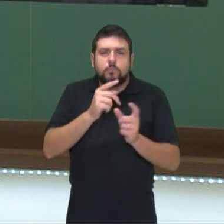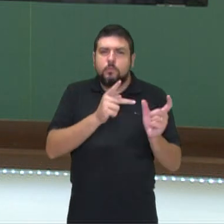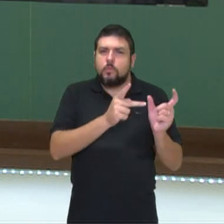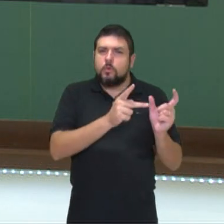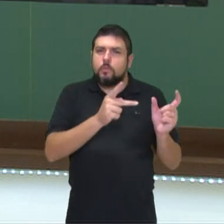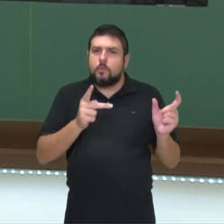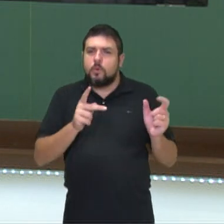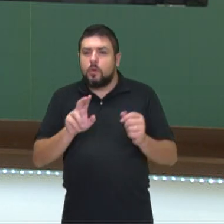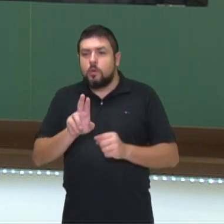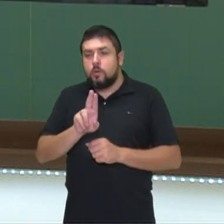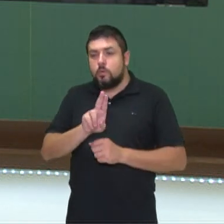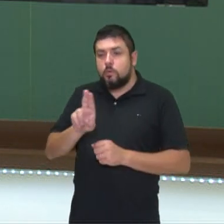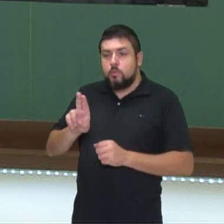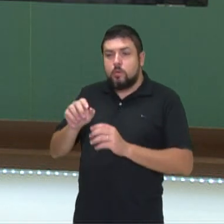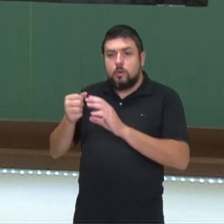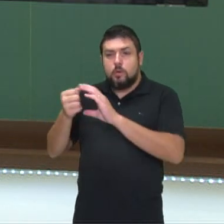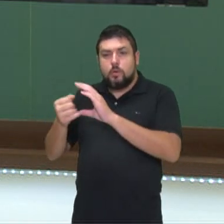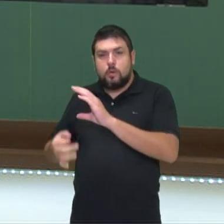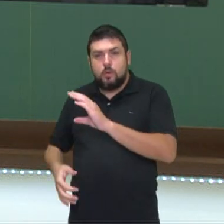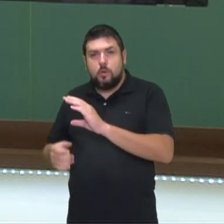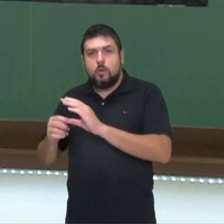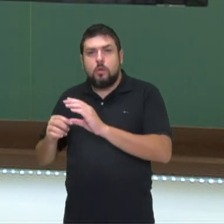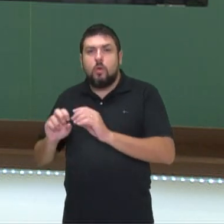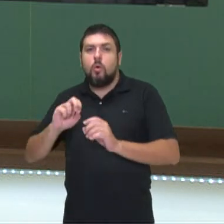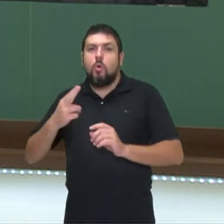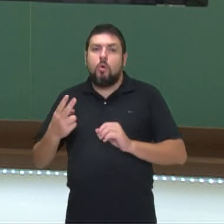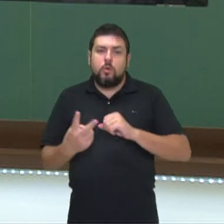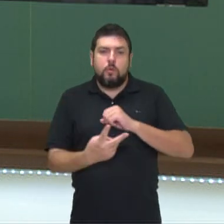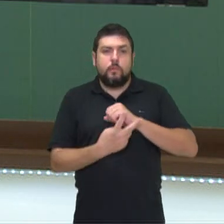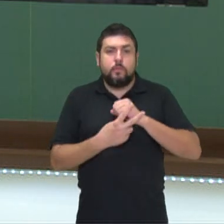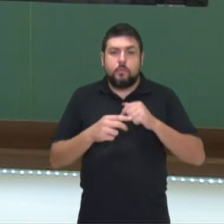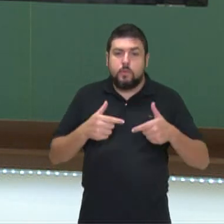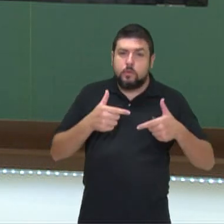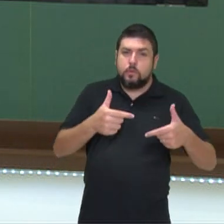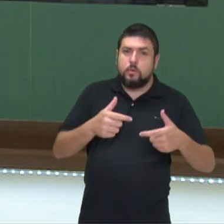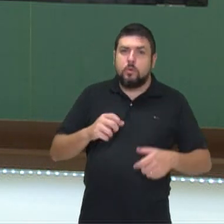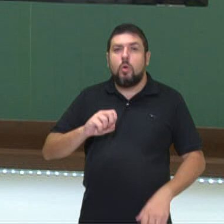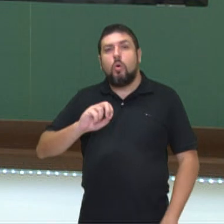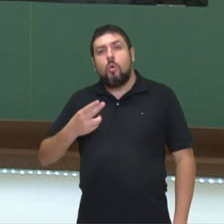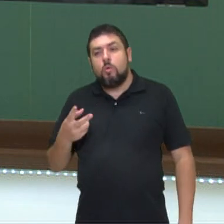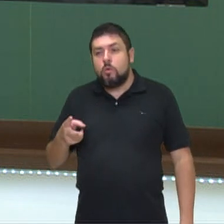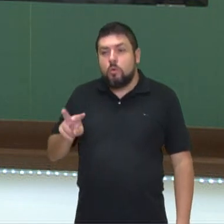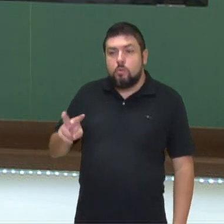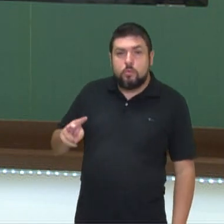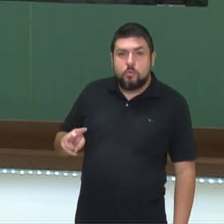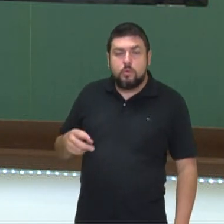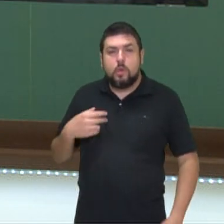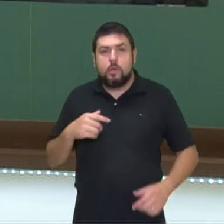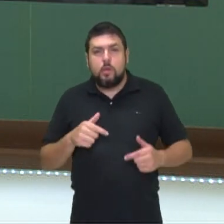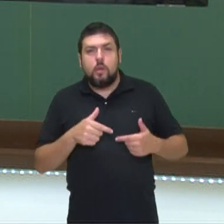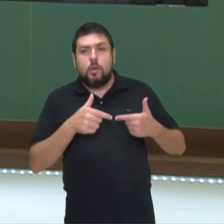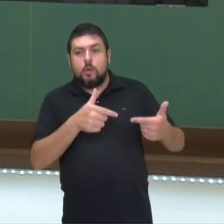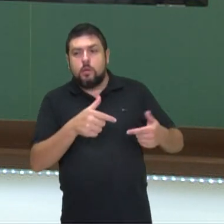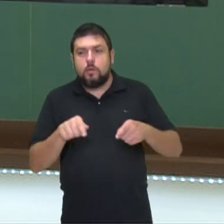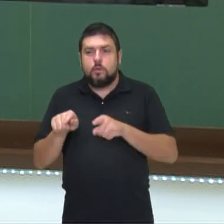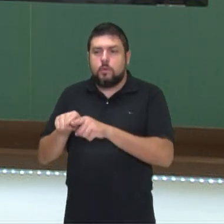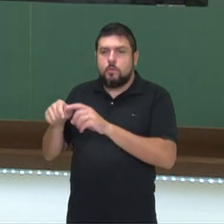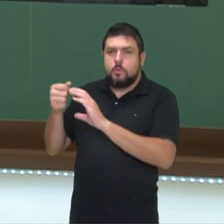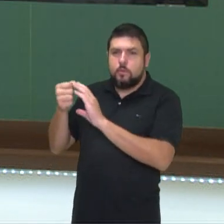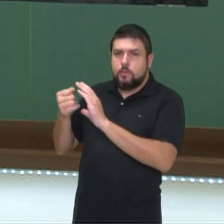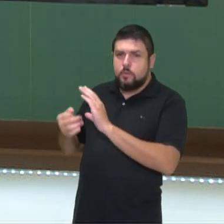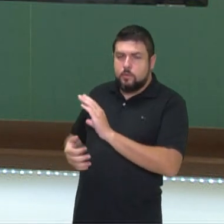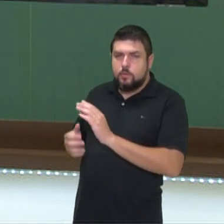tem característica, se ele é verbal, só tem ação, ou se ele tem os dois, tem característica, predicativo, e tem ação,